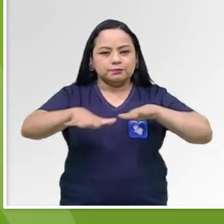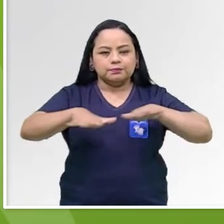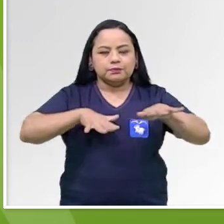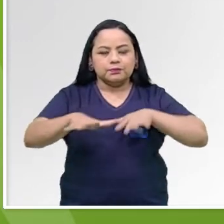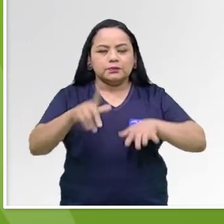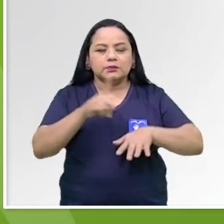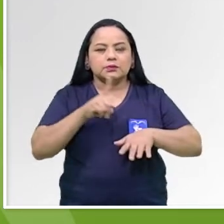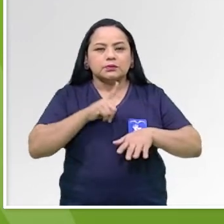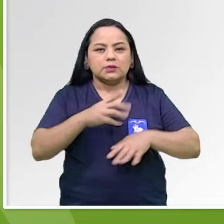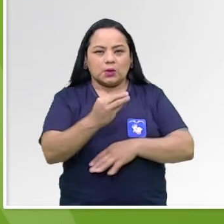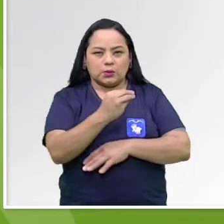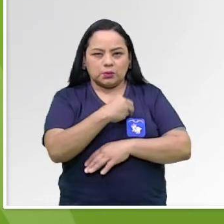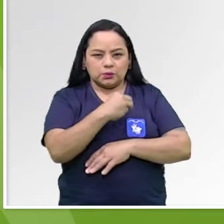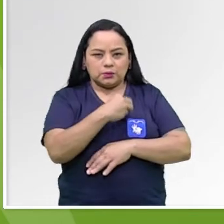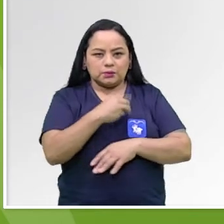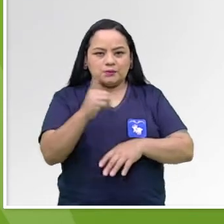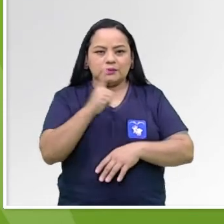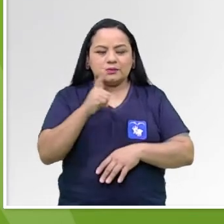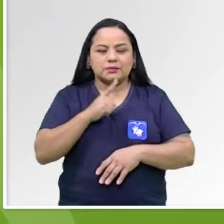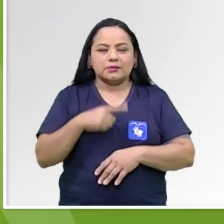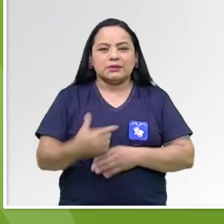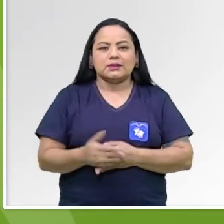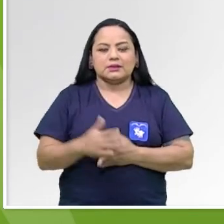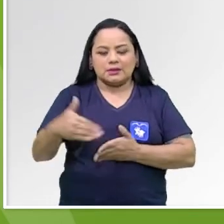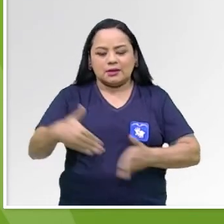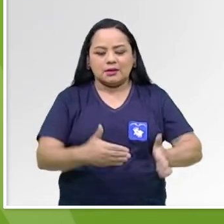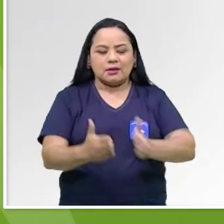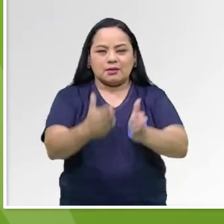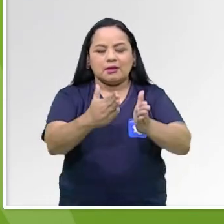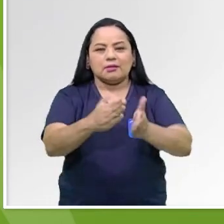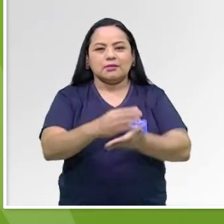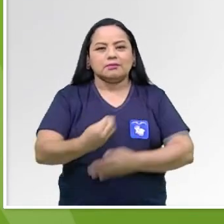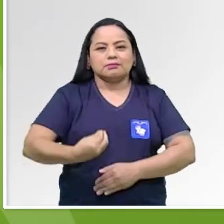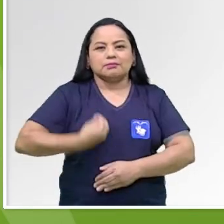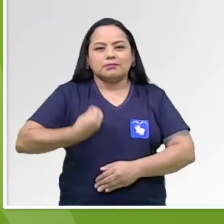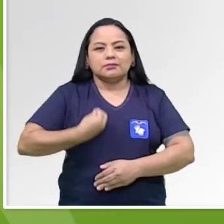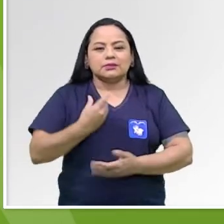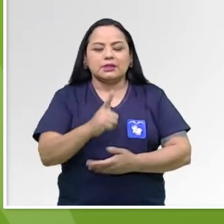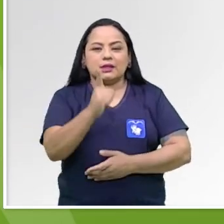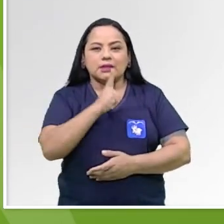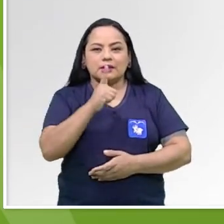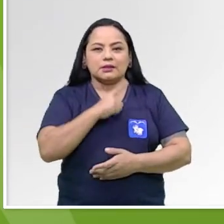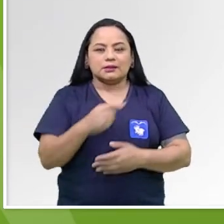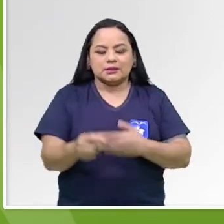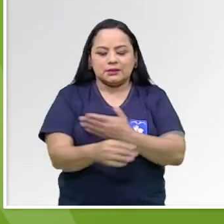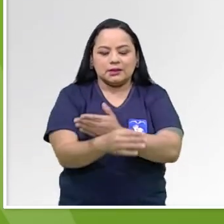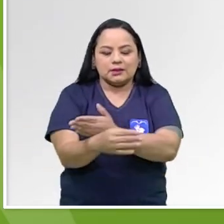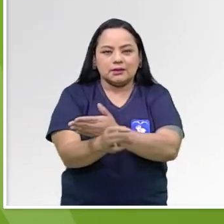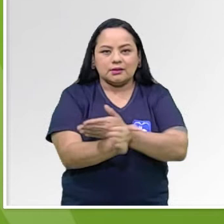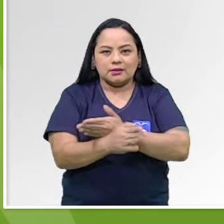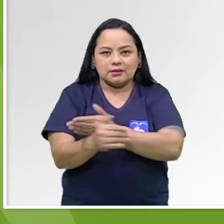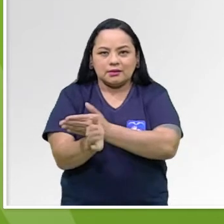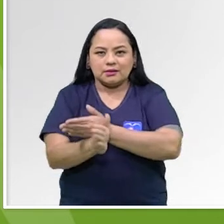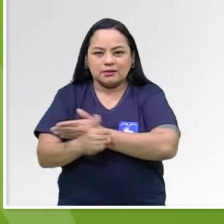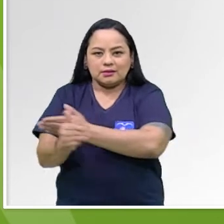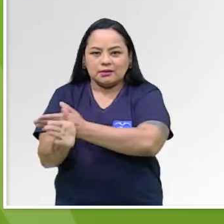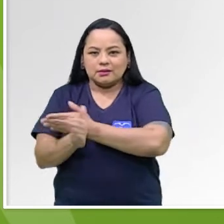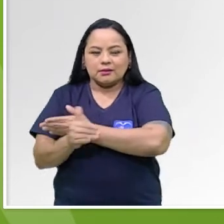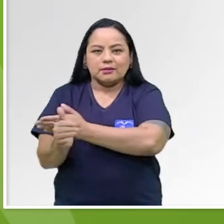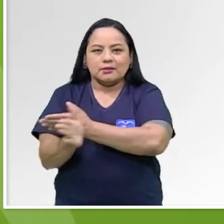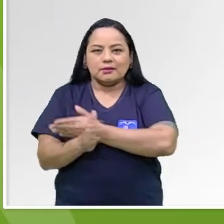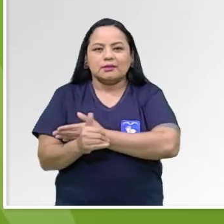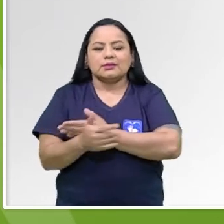os mamíferos que são aquáticos, né? E aí eles têm ali as suas nadadeiras, na verdade, suas